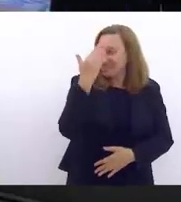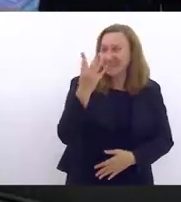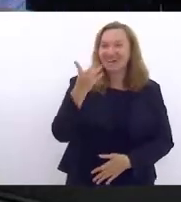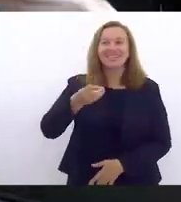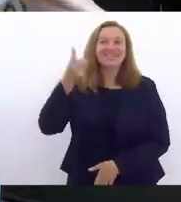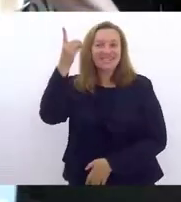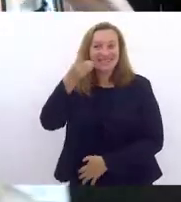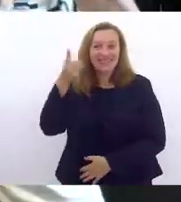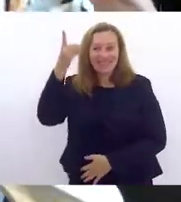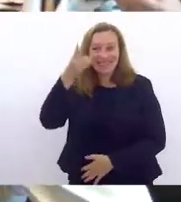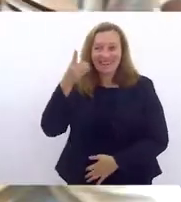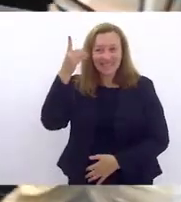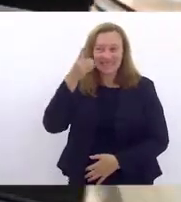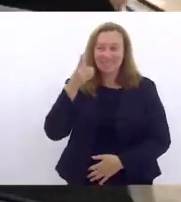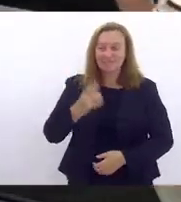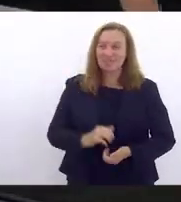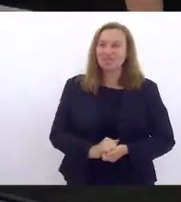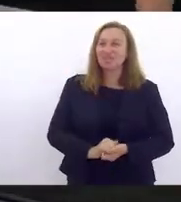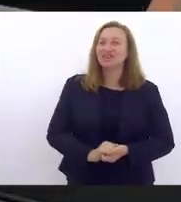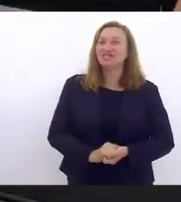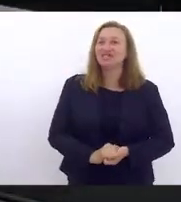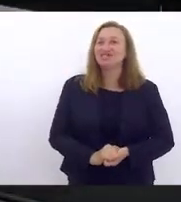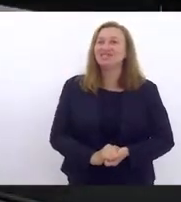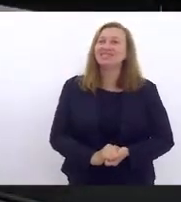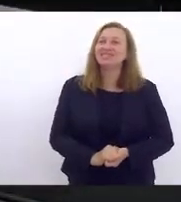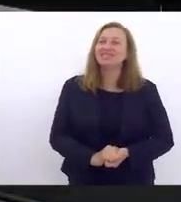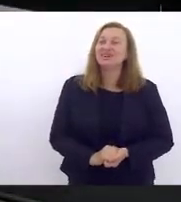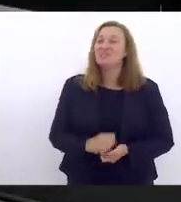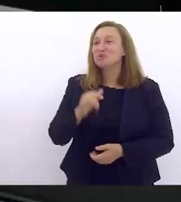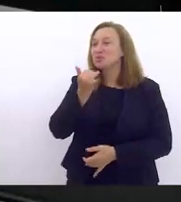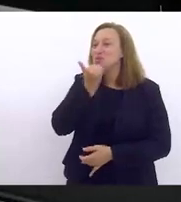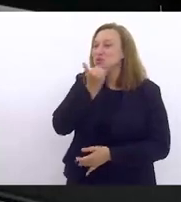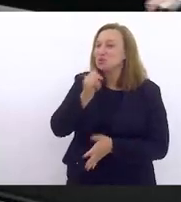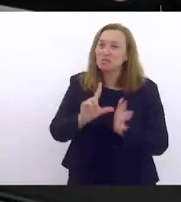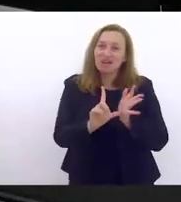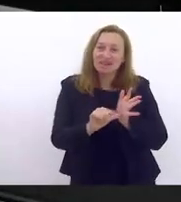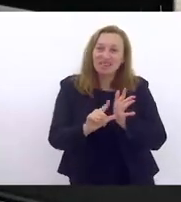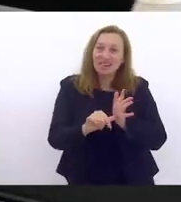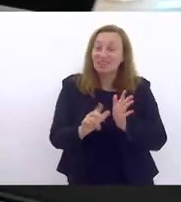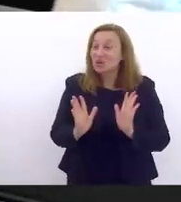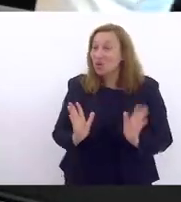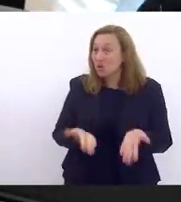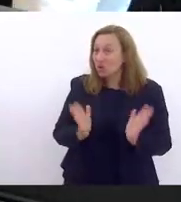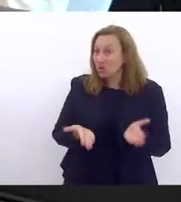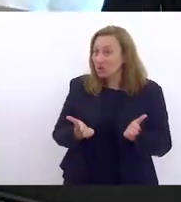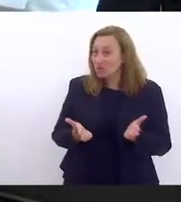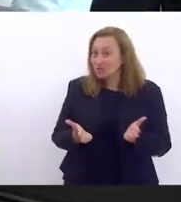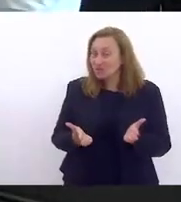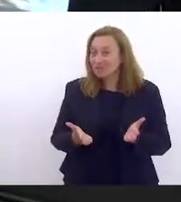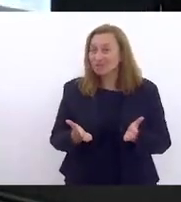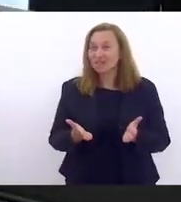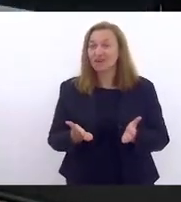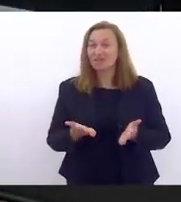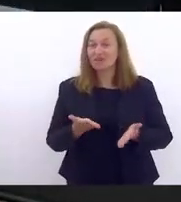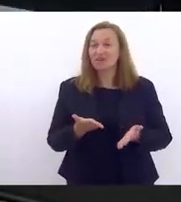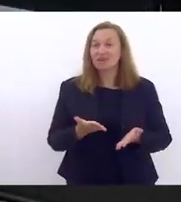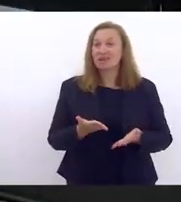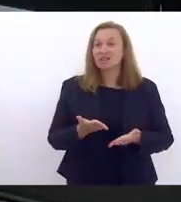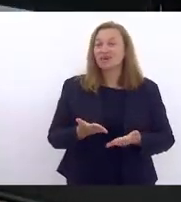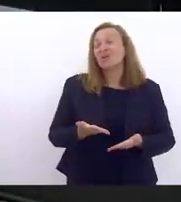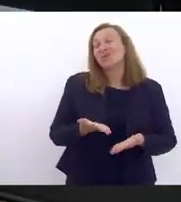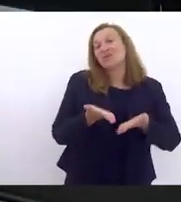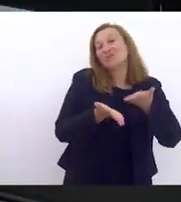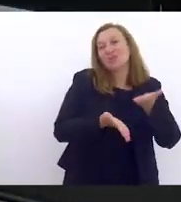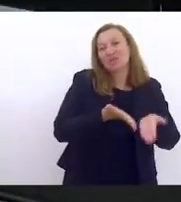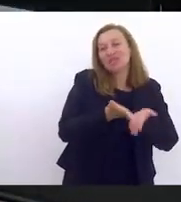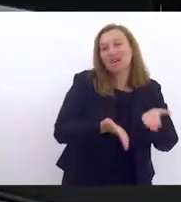deputado. Mais uma vez, desculpa o meu atraso. Hoje eu estava na vibe mãe, primeira apresentação da criança,